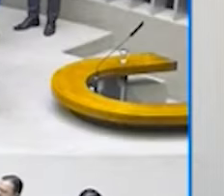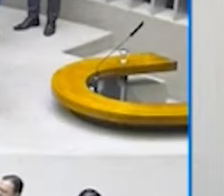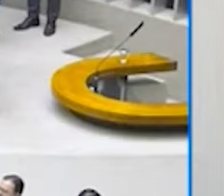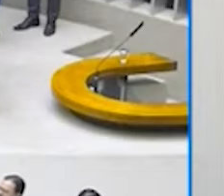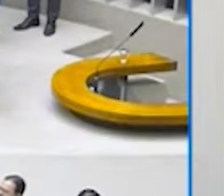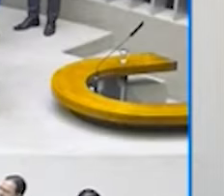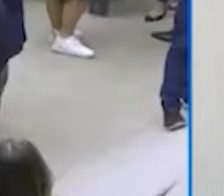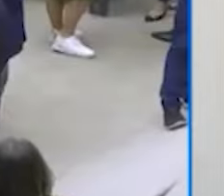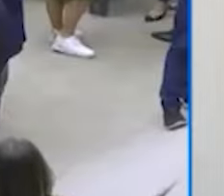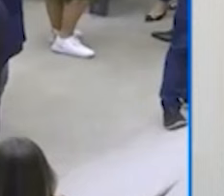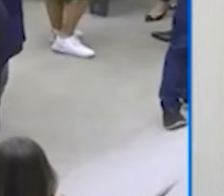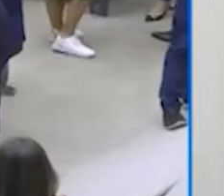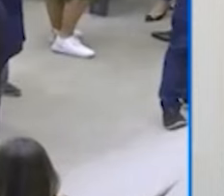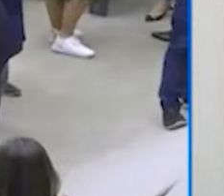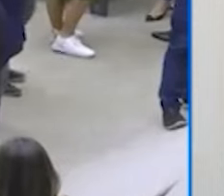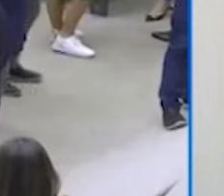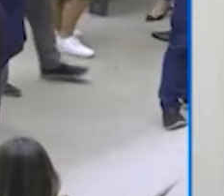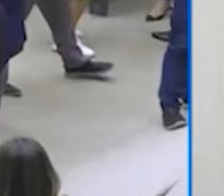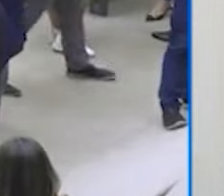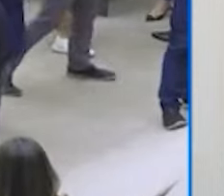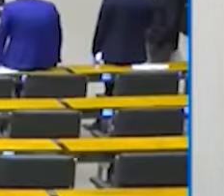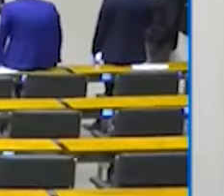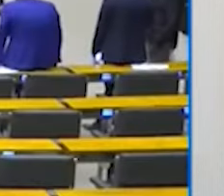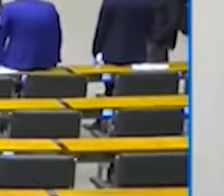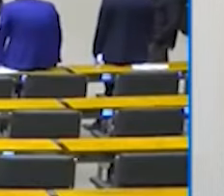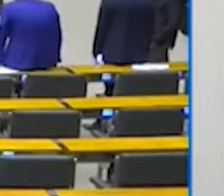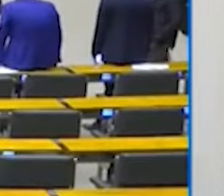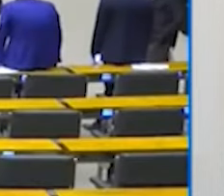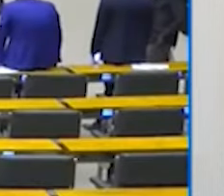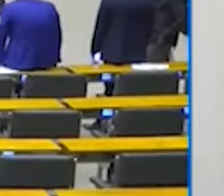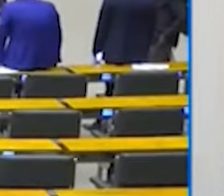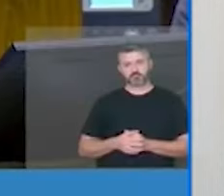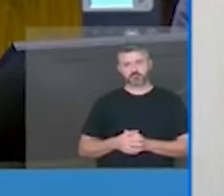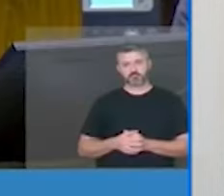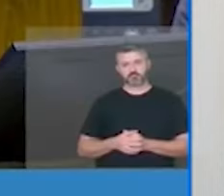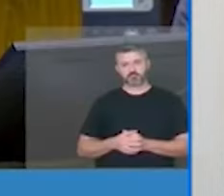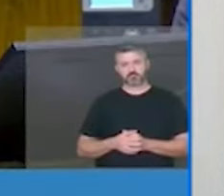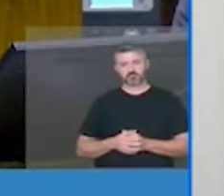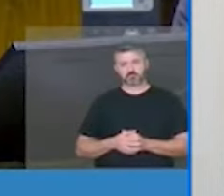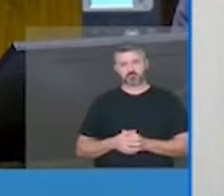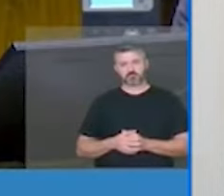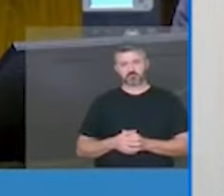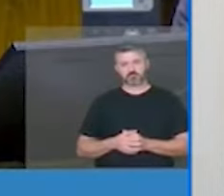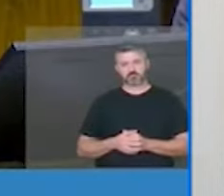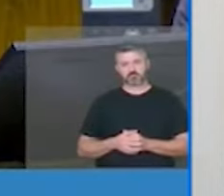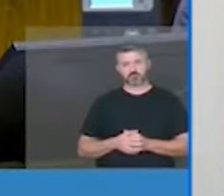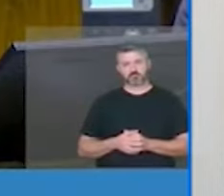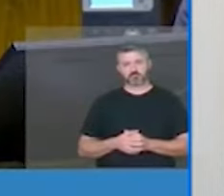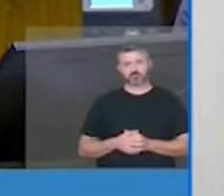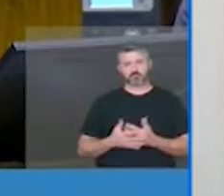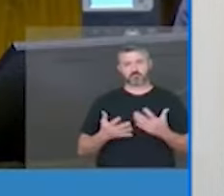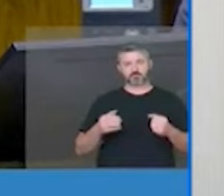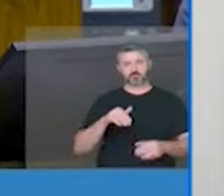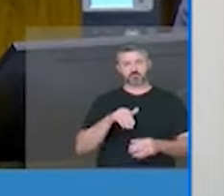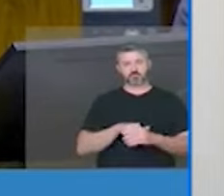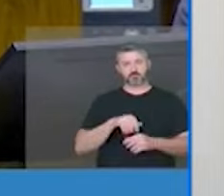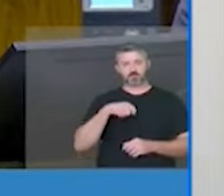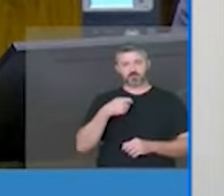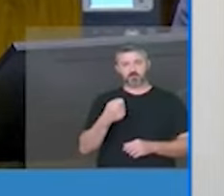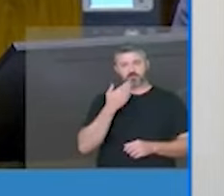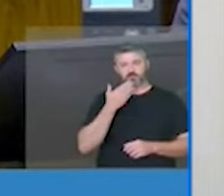esse tipo de conduta, esse tipo de aplicação de pena, né, no caso, se ela for criminalizada e receber a pena de homicídio, que é de